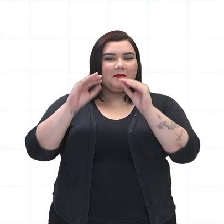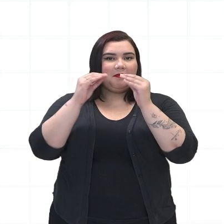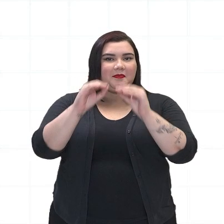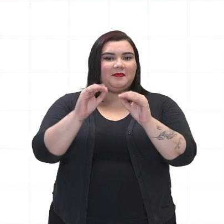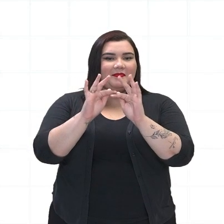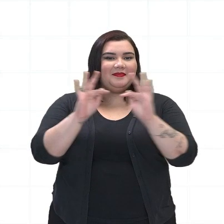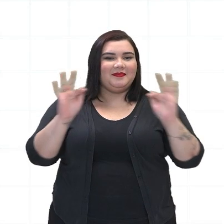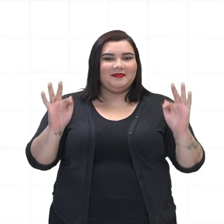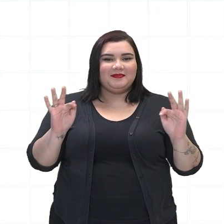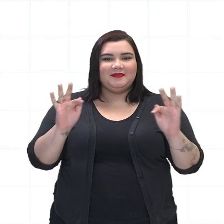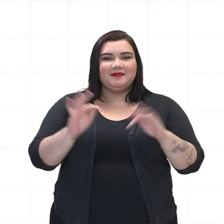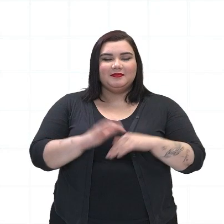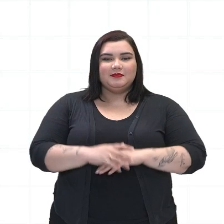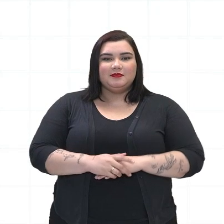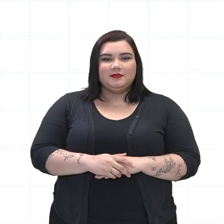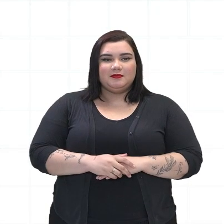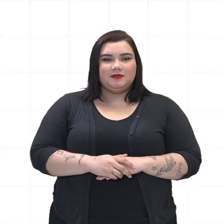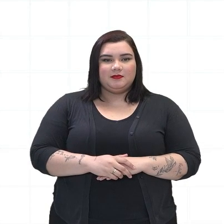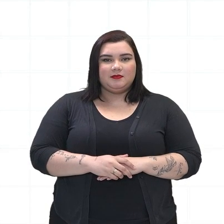Vamos aqui, ó.